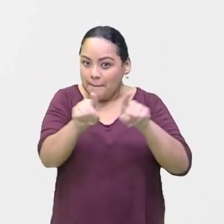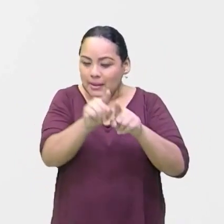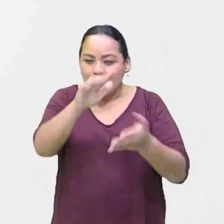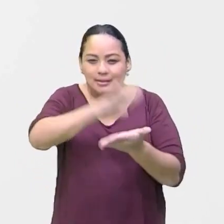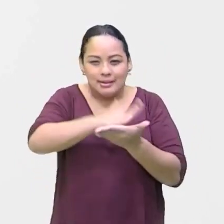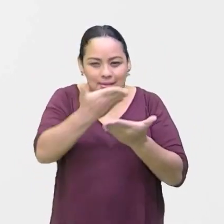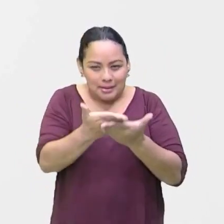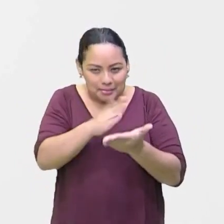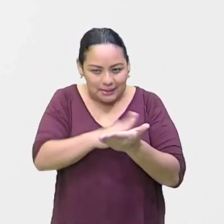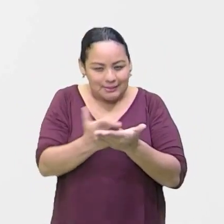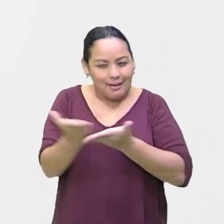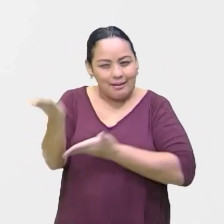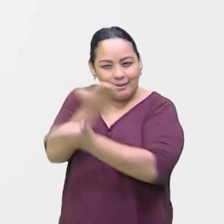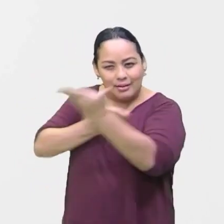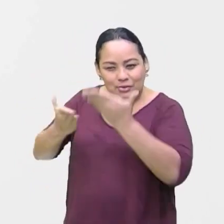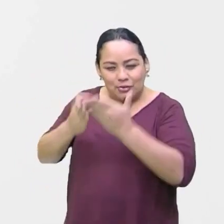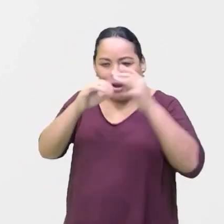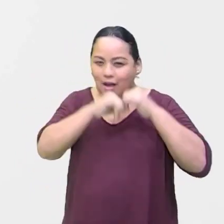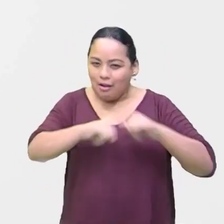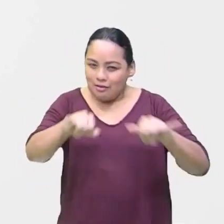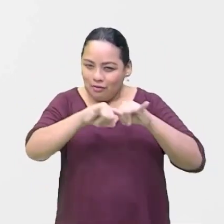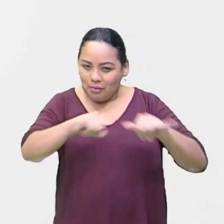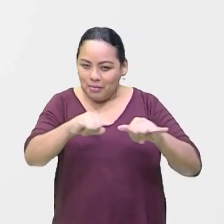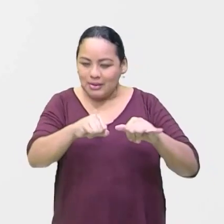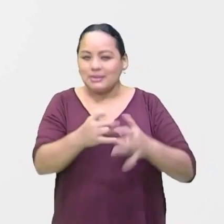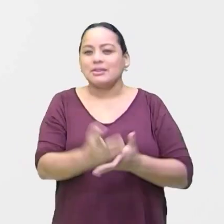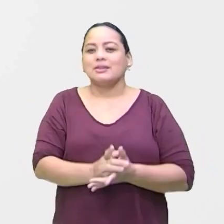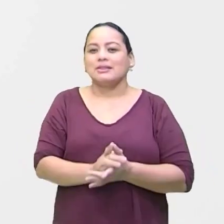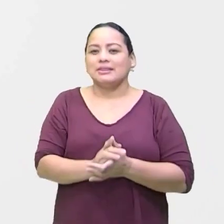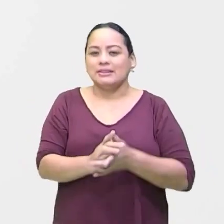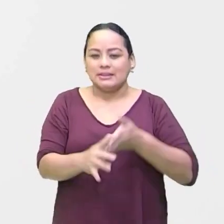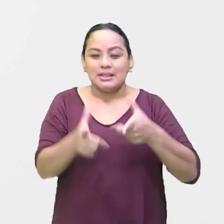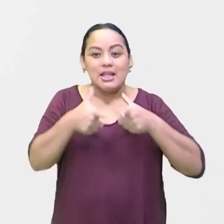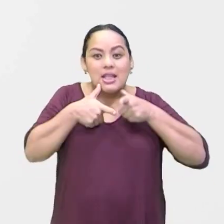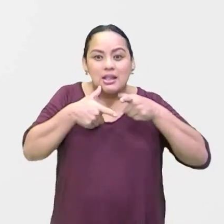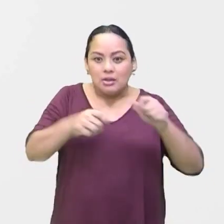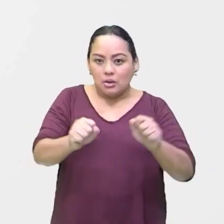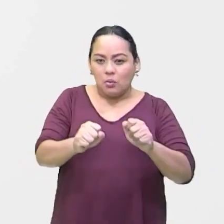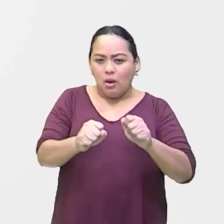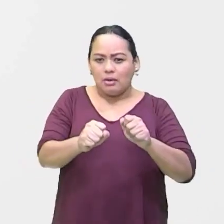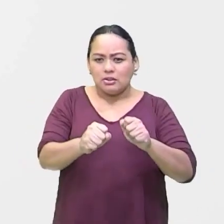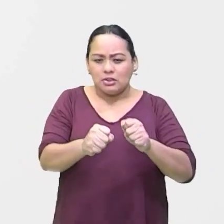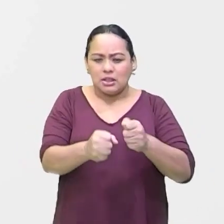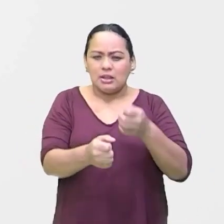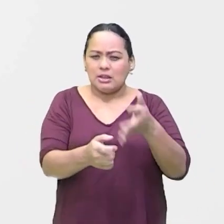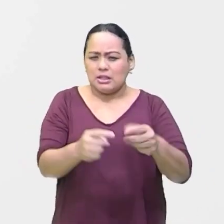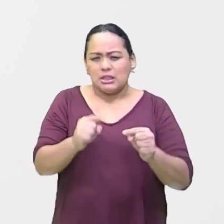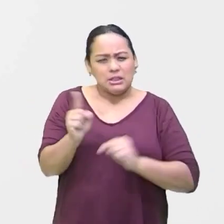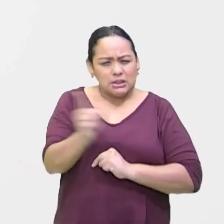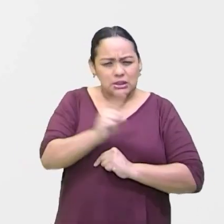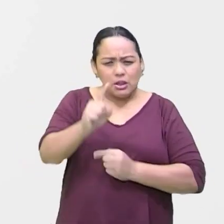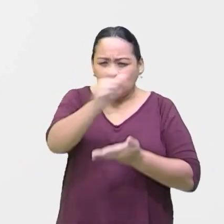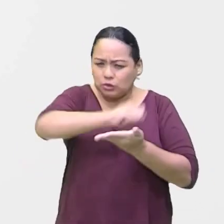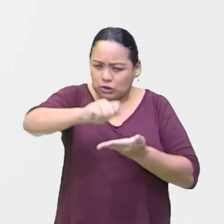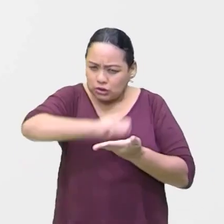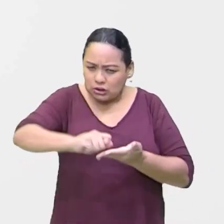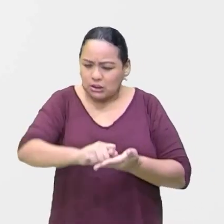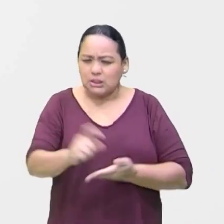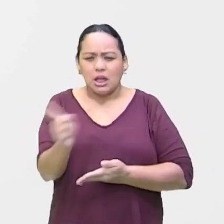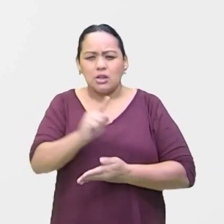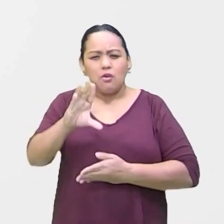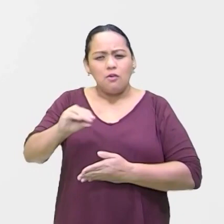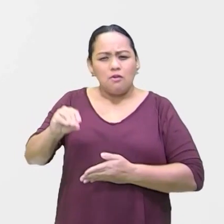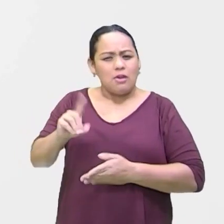interpretar e relacionar informações expressas em linguagem não verbal com informações em